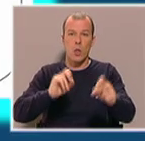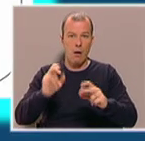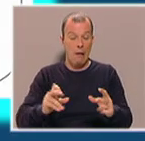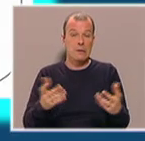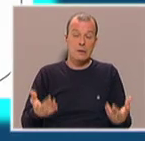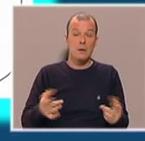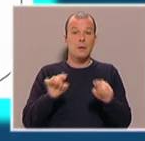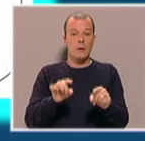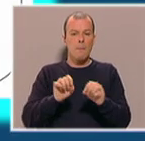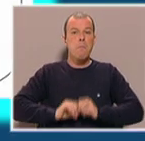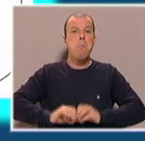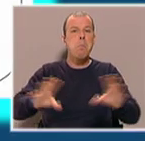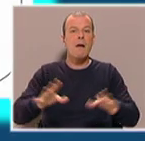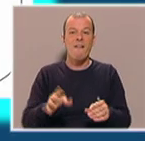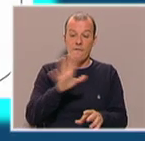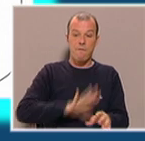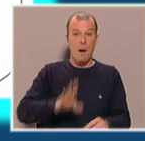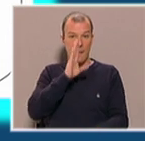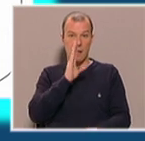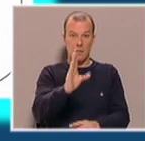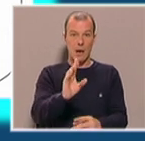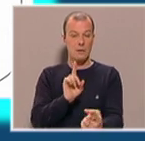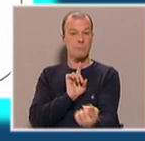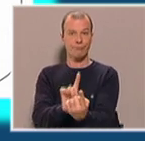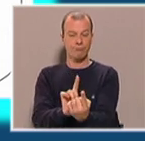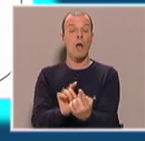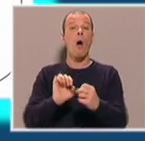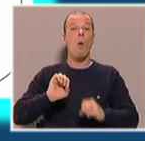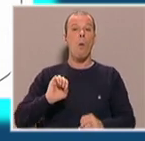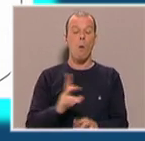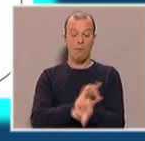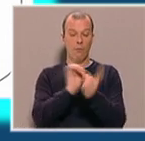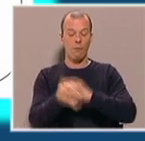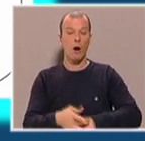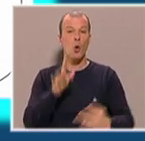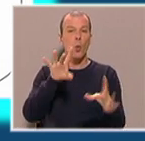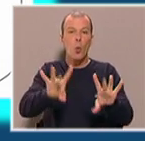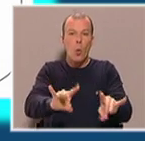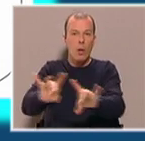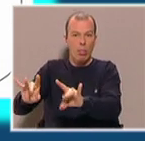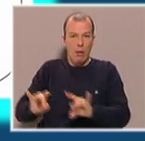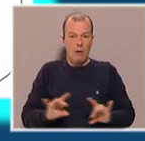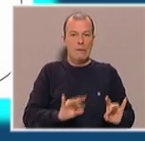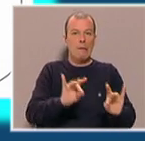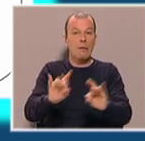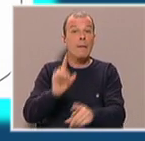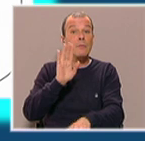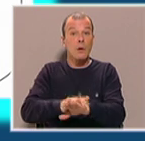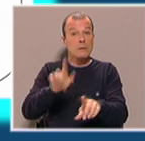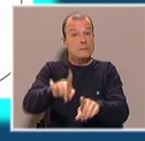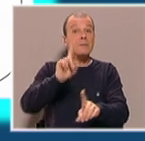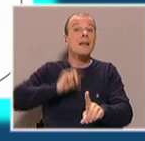gotículas a propagação pode ser feita de uma forma direta ou através do contacto com superfícies. Daí a importância de